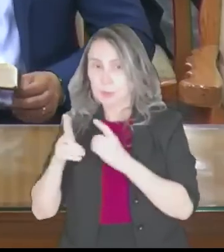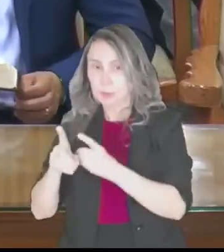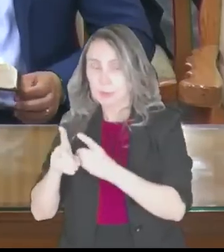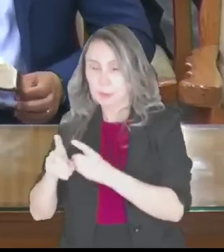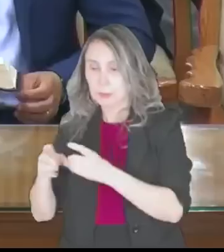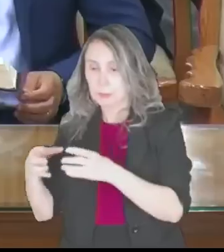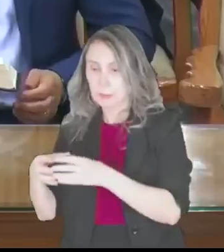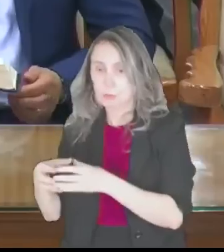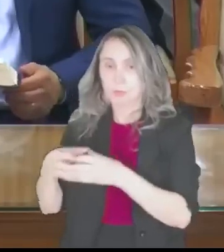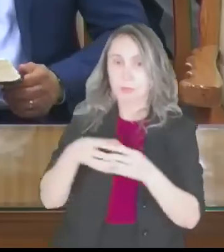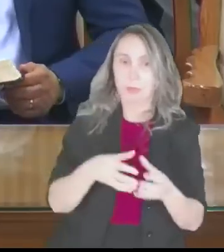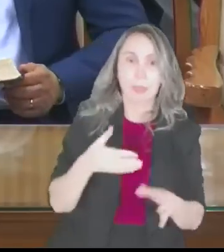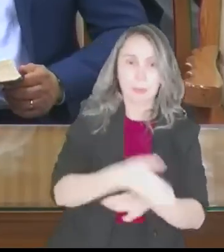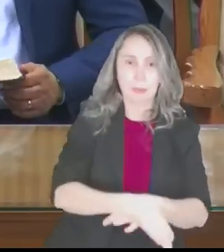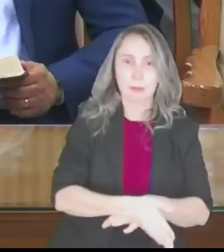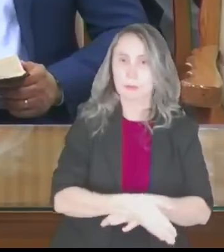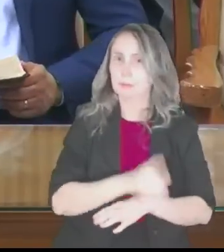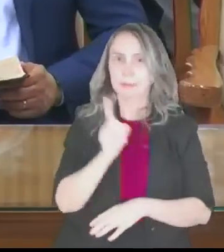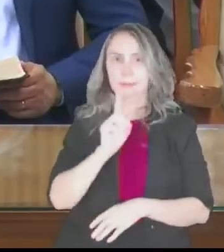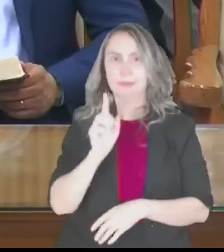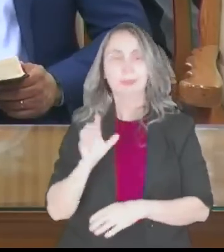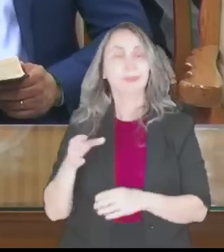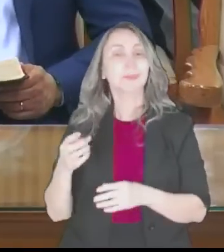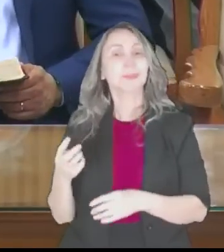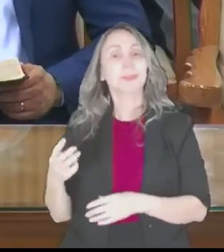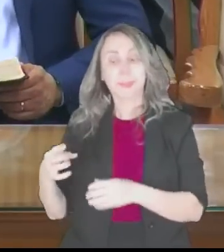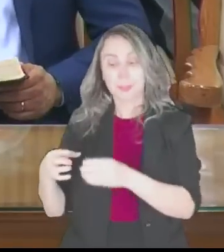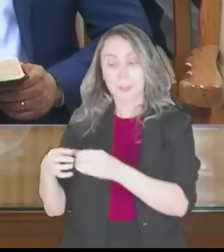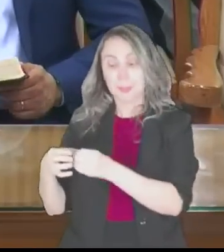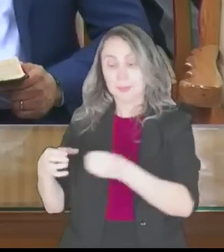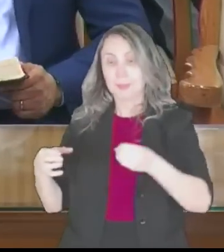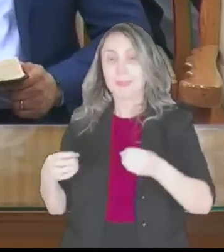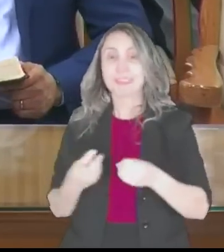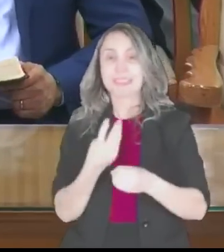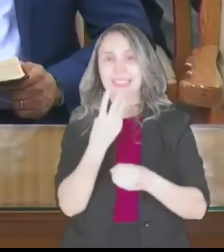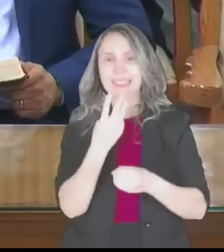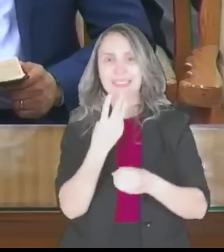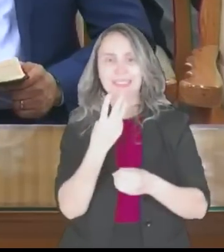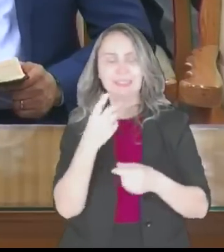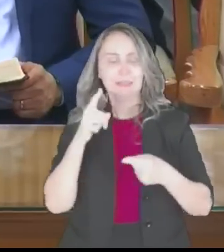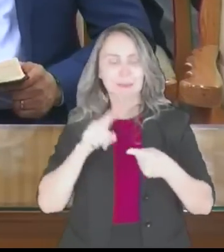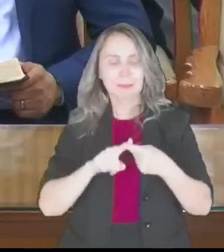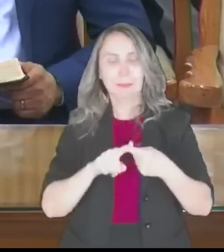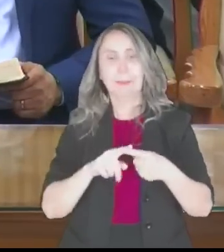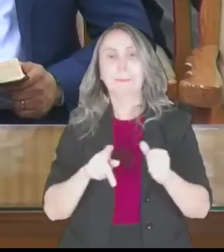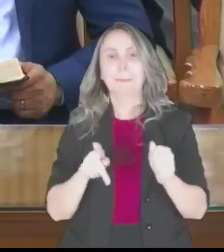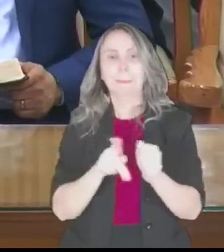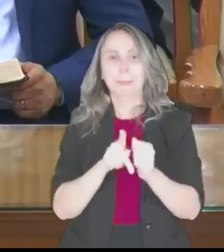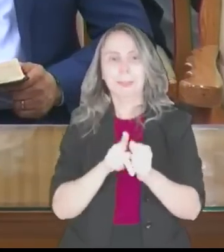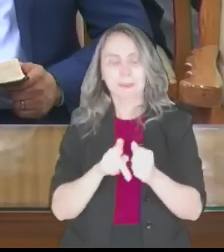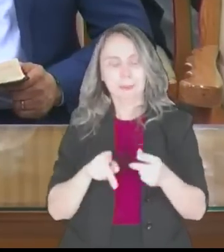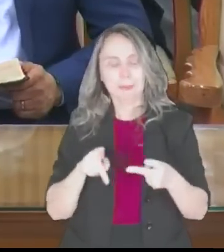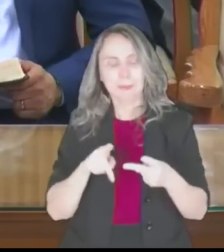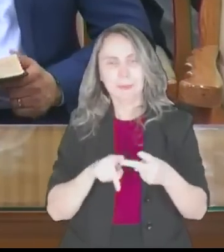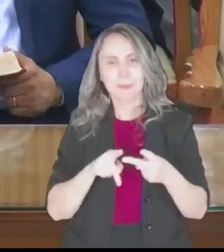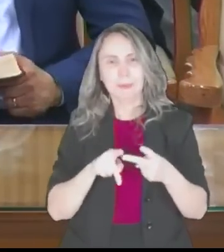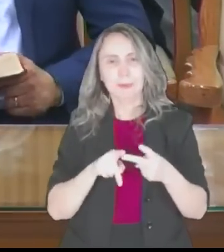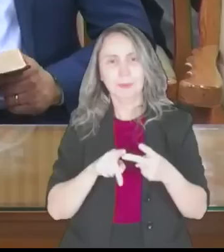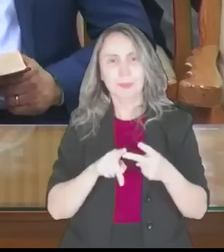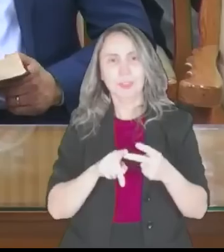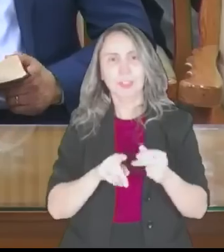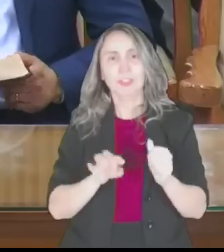na casa? Pedro, Tiago e João. Vamos ver, prossiga depois daquele mesmo versículo. E os incrédulos,